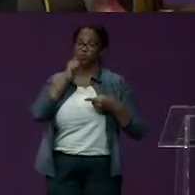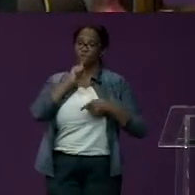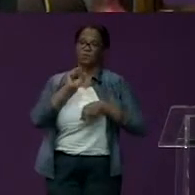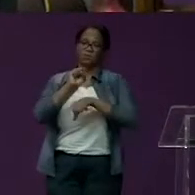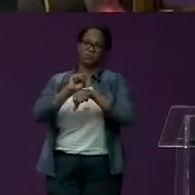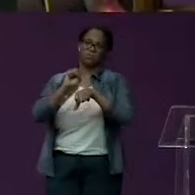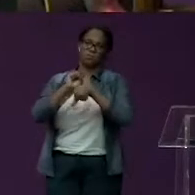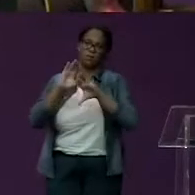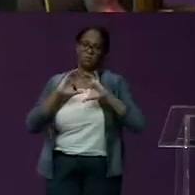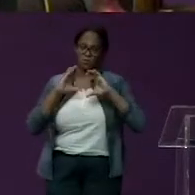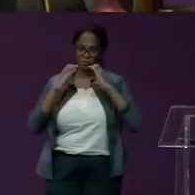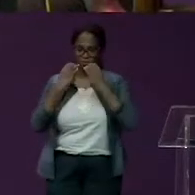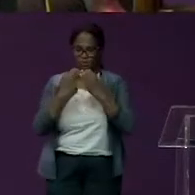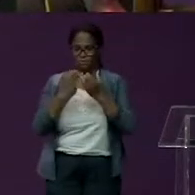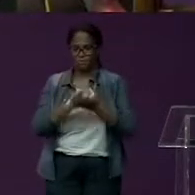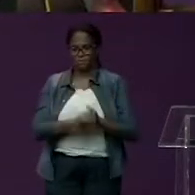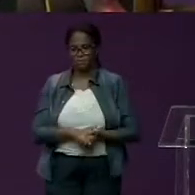Congresso.